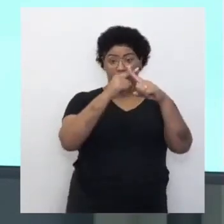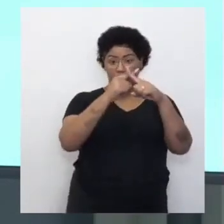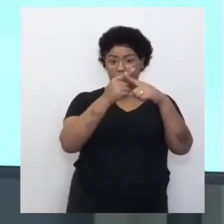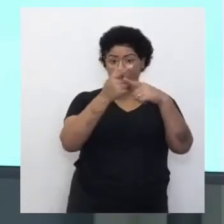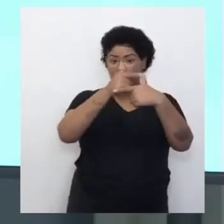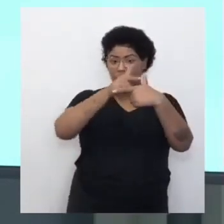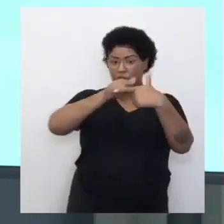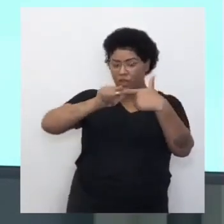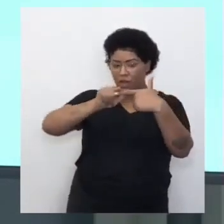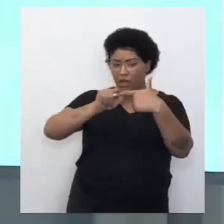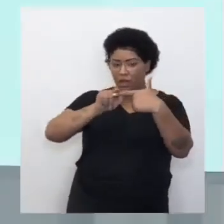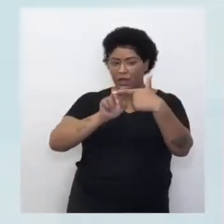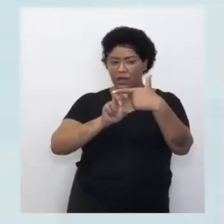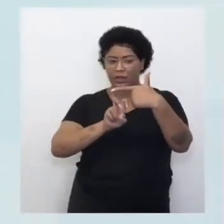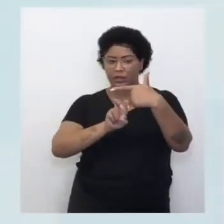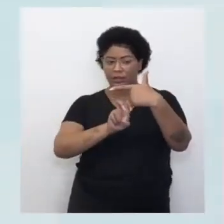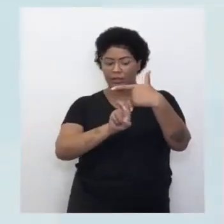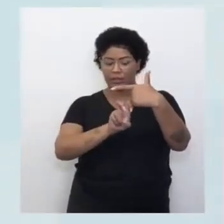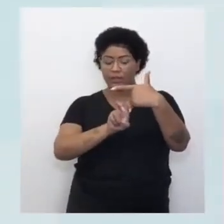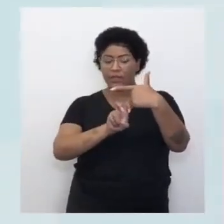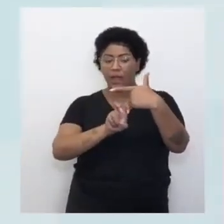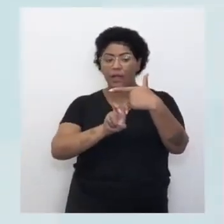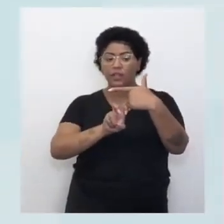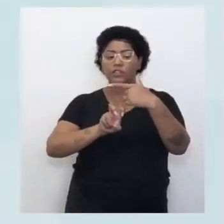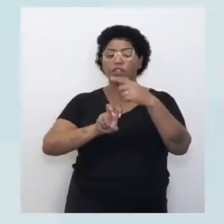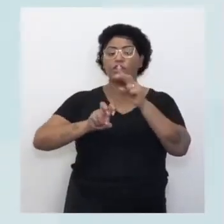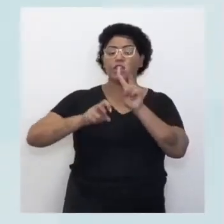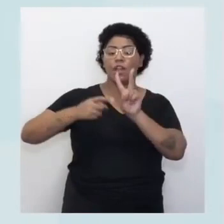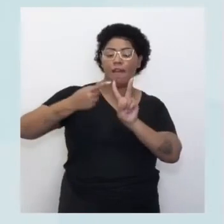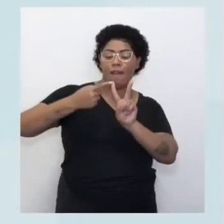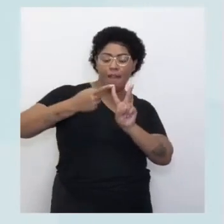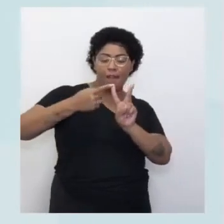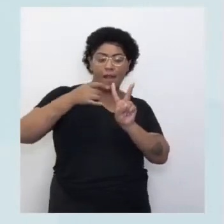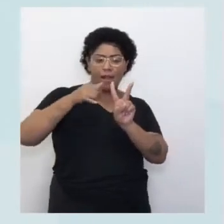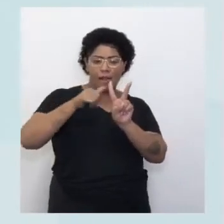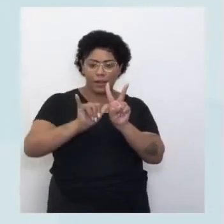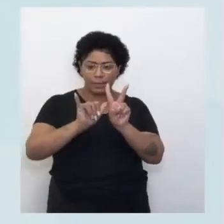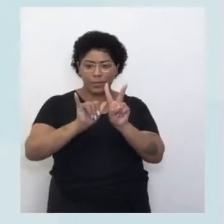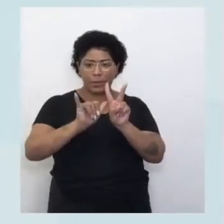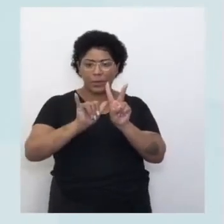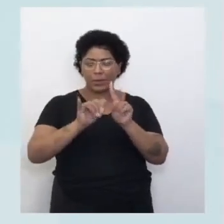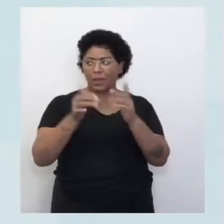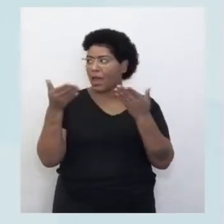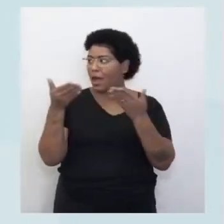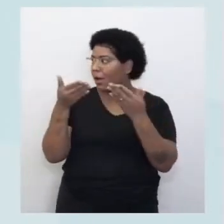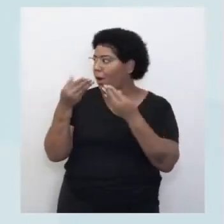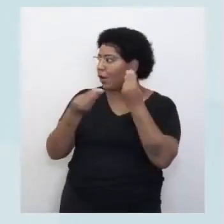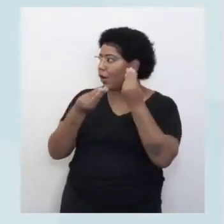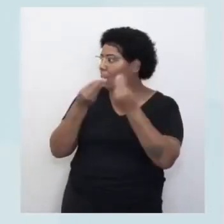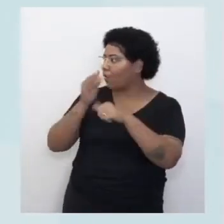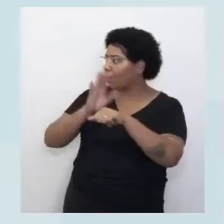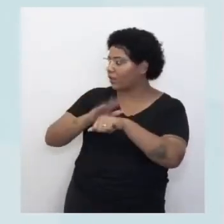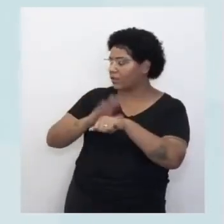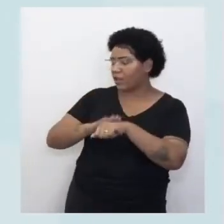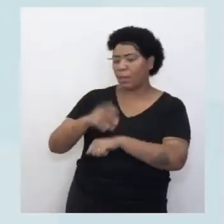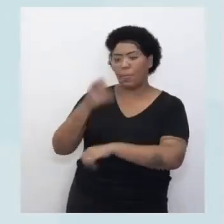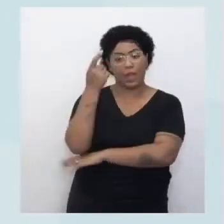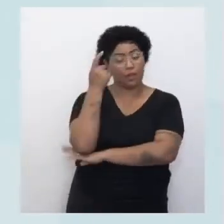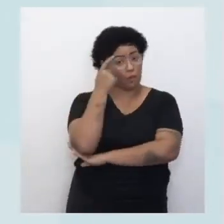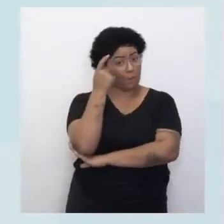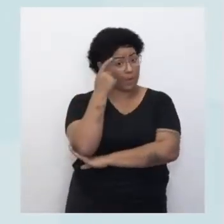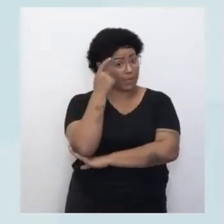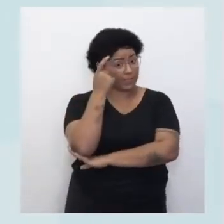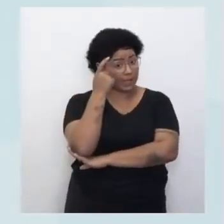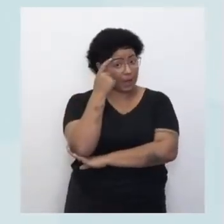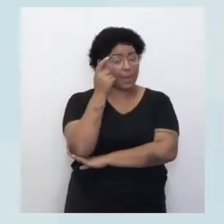raiz quinta de y. Nossa, mas e agora? Bom, eu vou começar pensando na